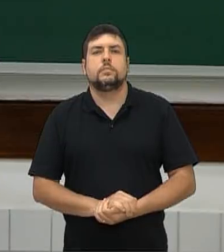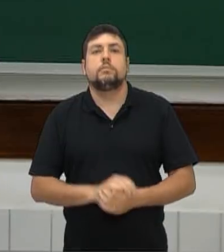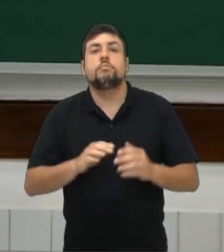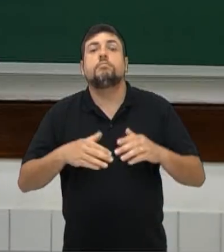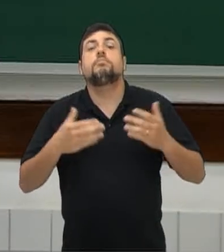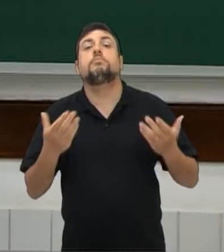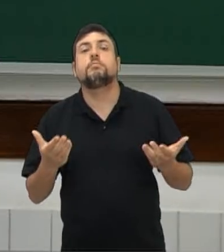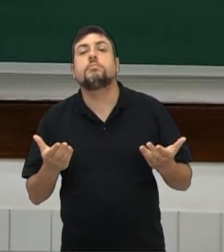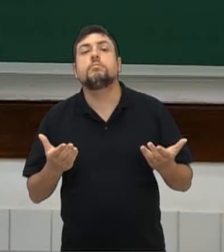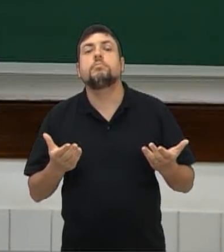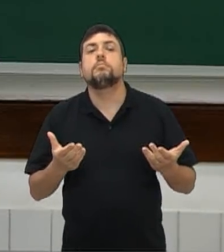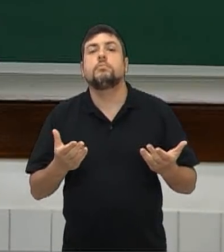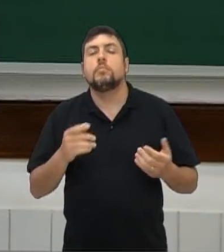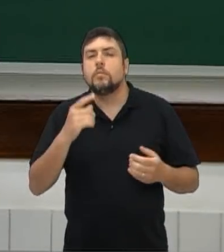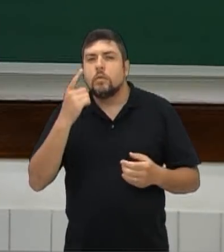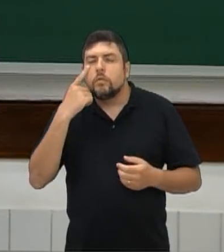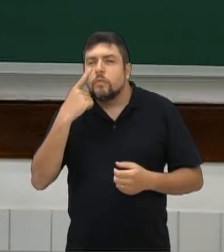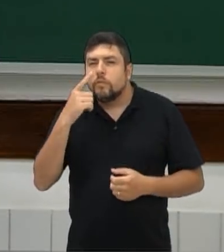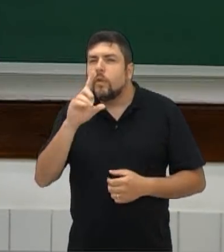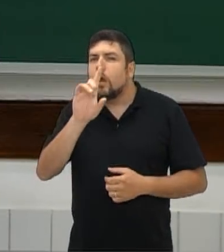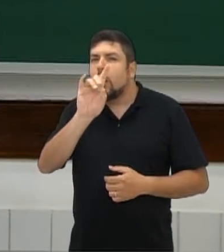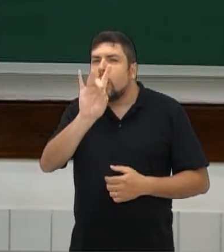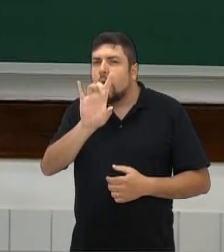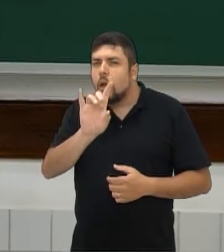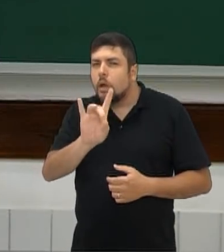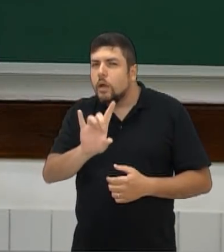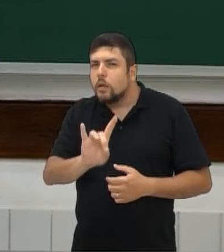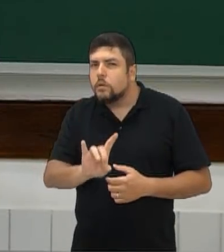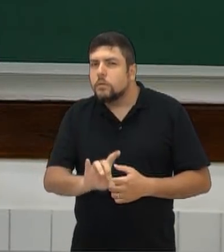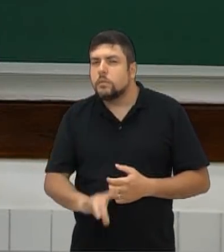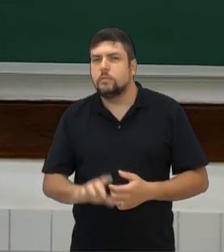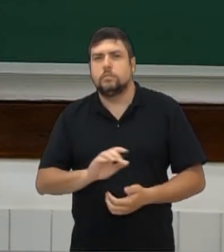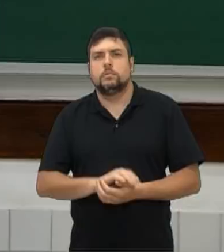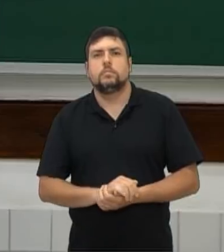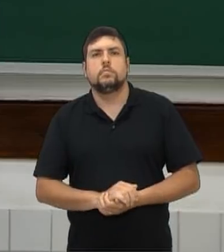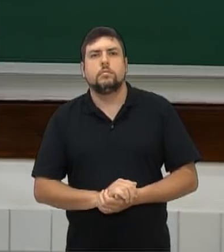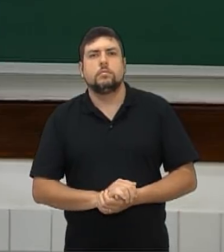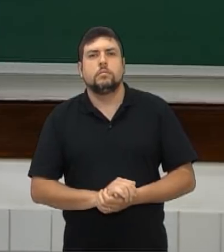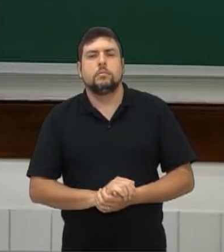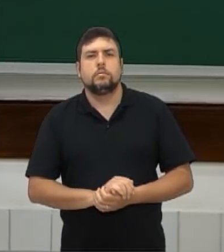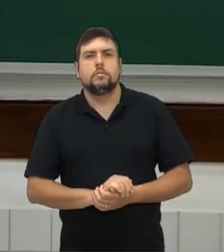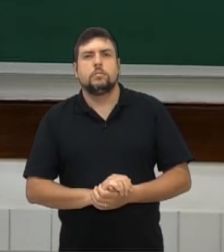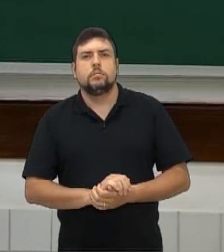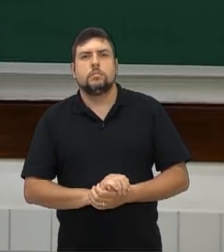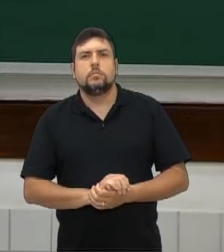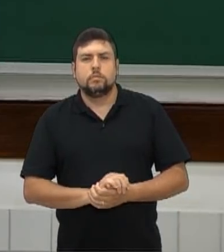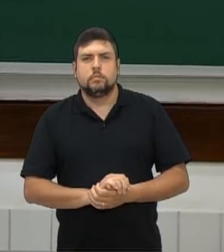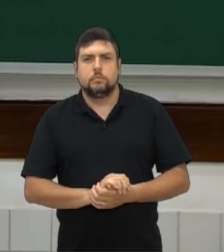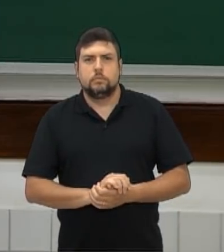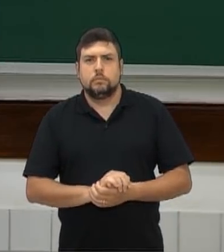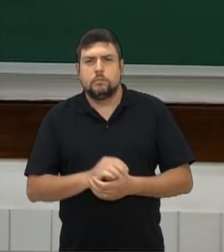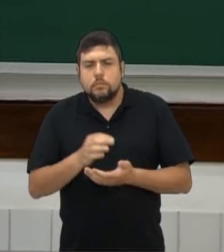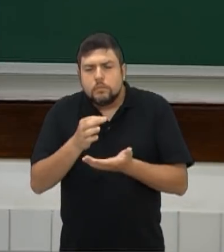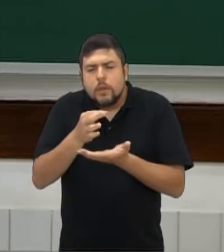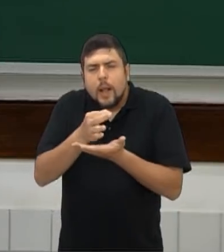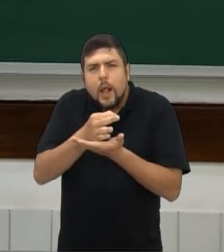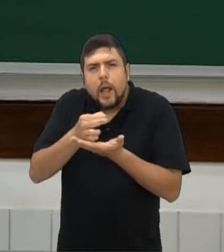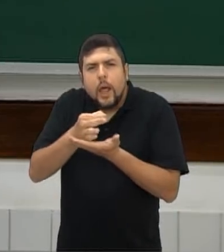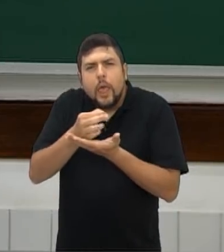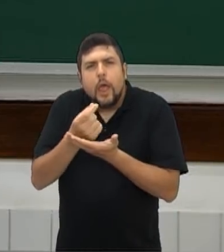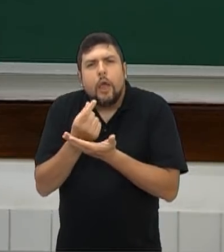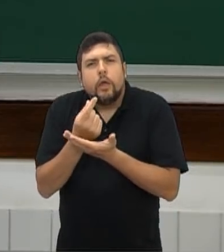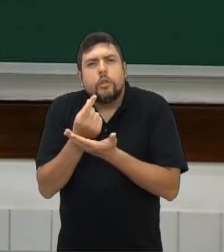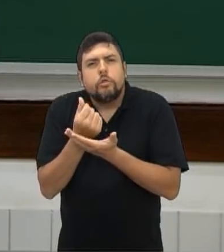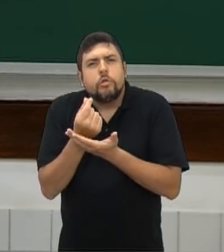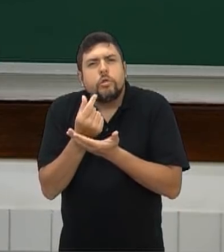E aí, vamos ver um por um? Vamos lá. A primeira, para medir a altura de uma moeda. A moeda não